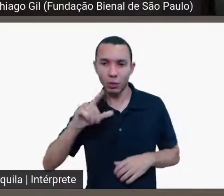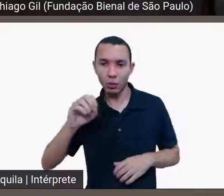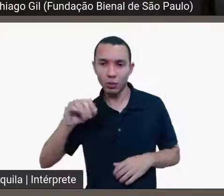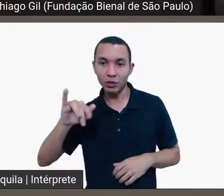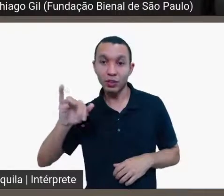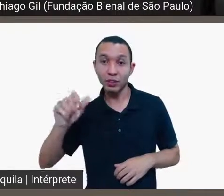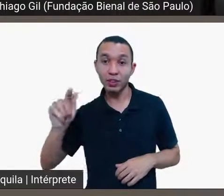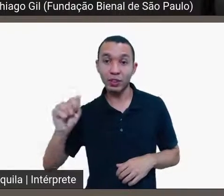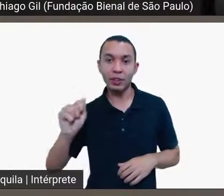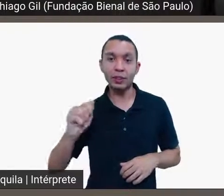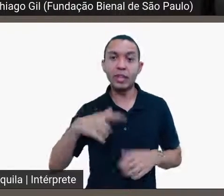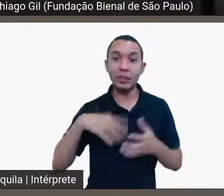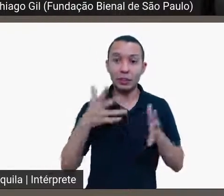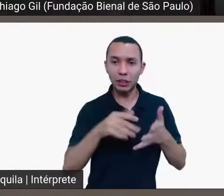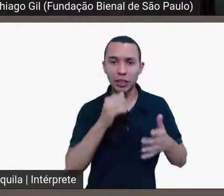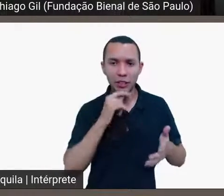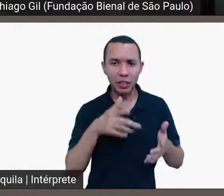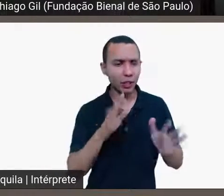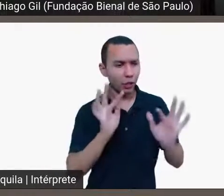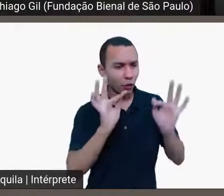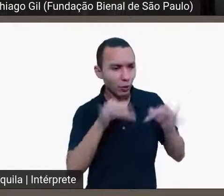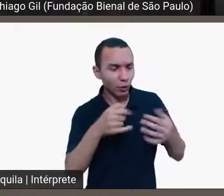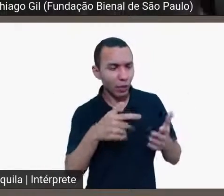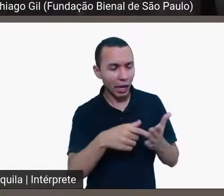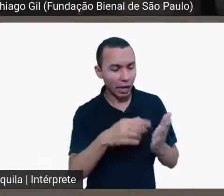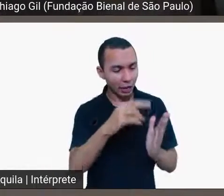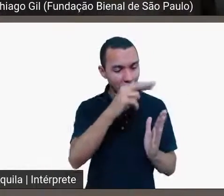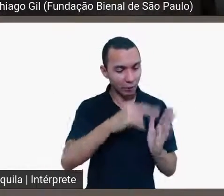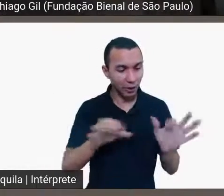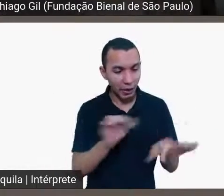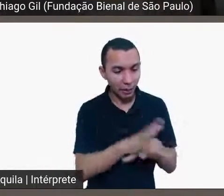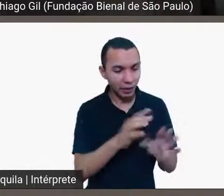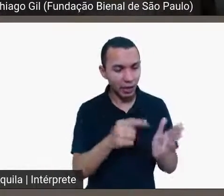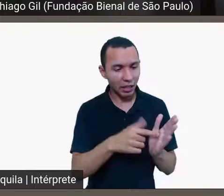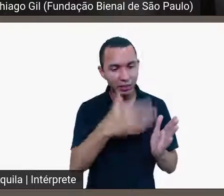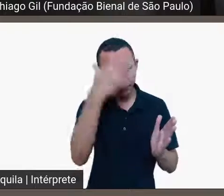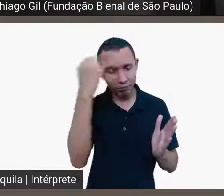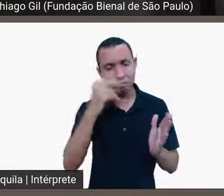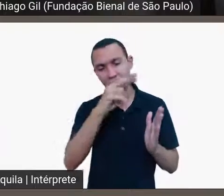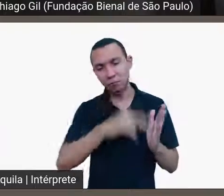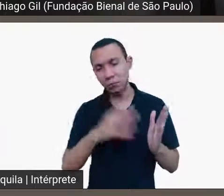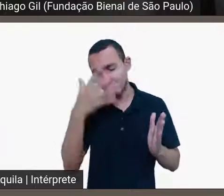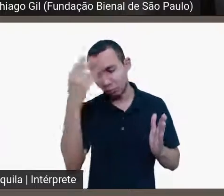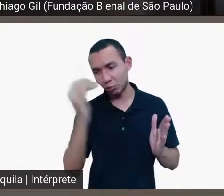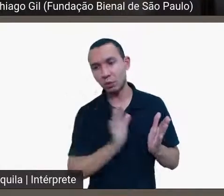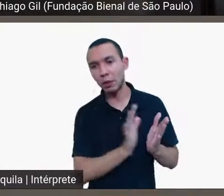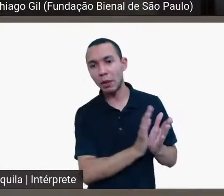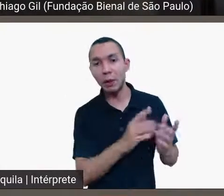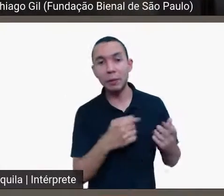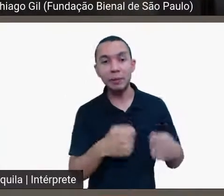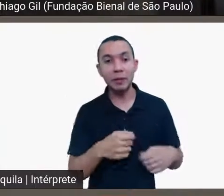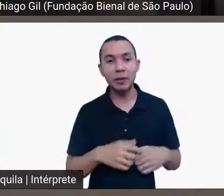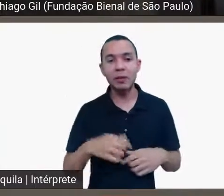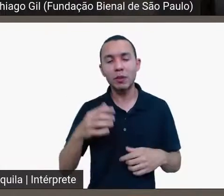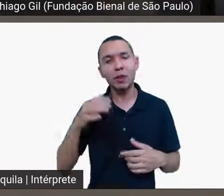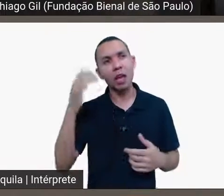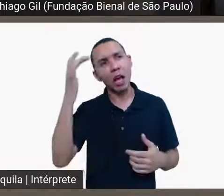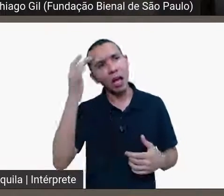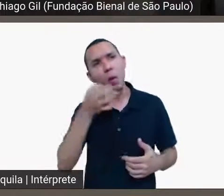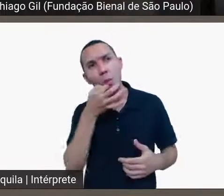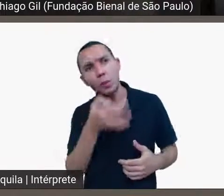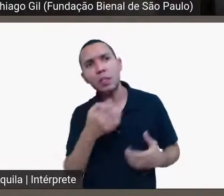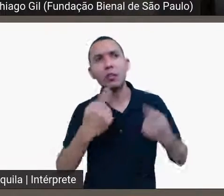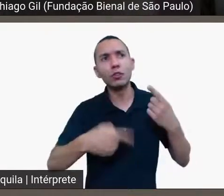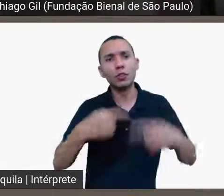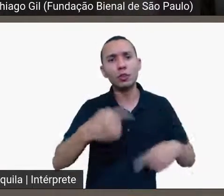tem que esquecer de tudo que você leu. Porque, na verdade, esse impacto documental do que a gente acha, do pensamento, das